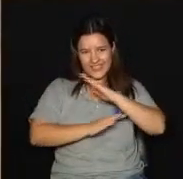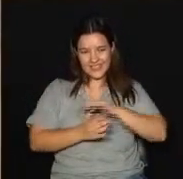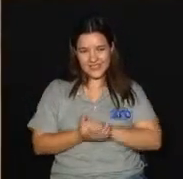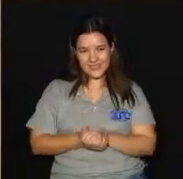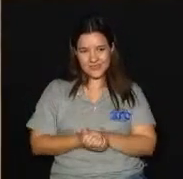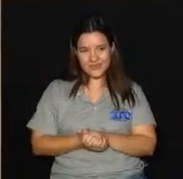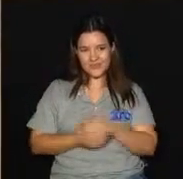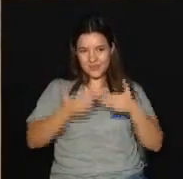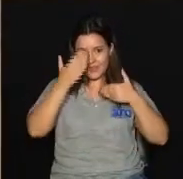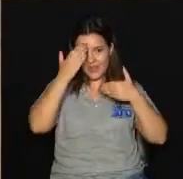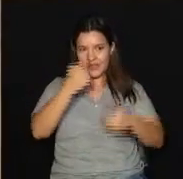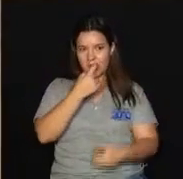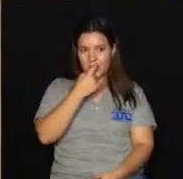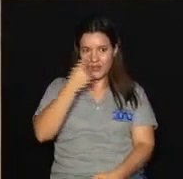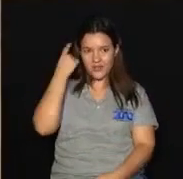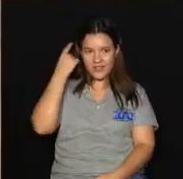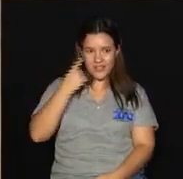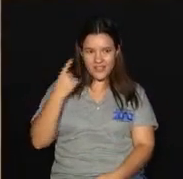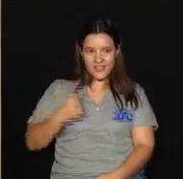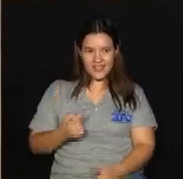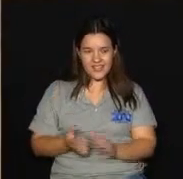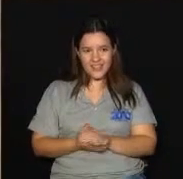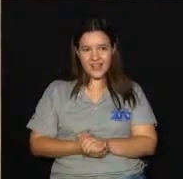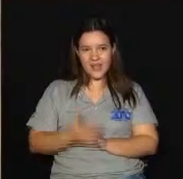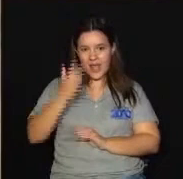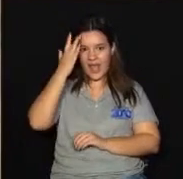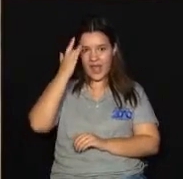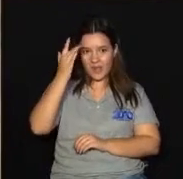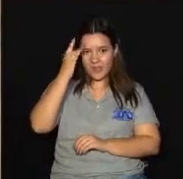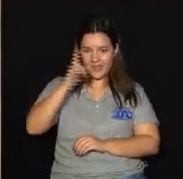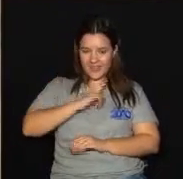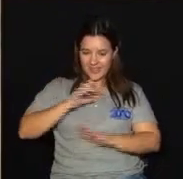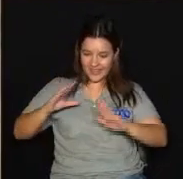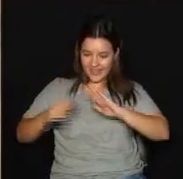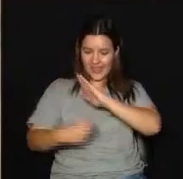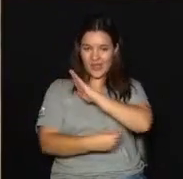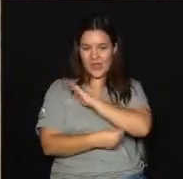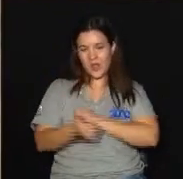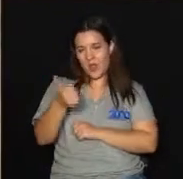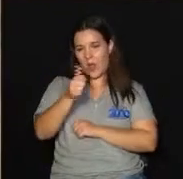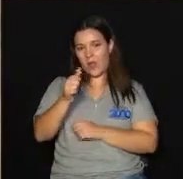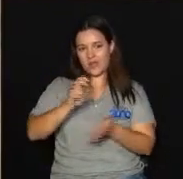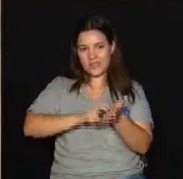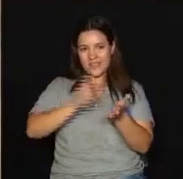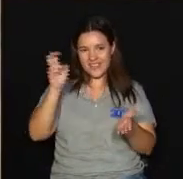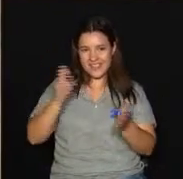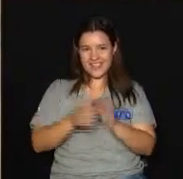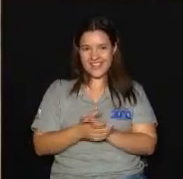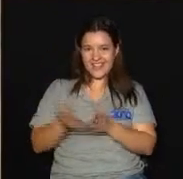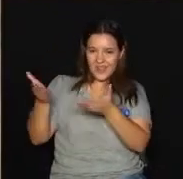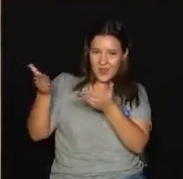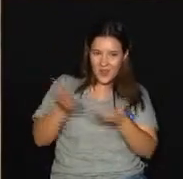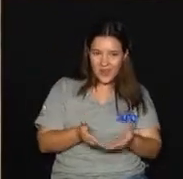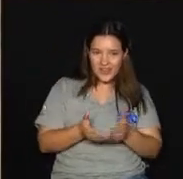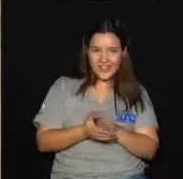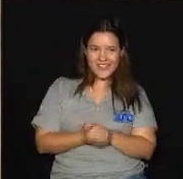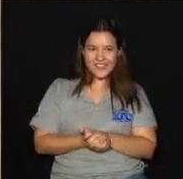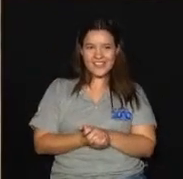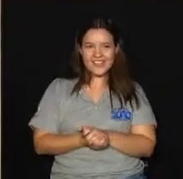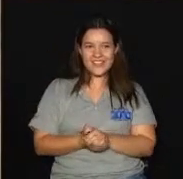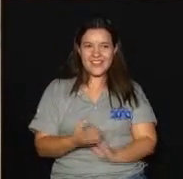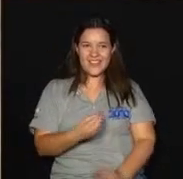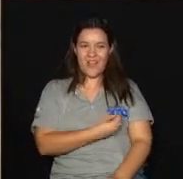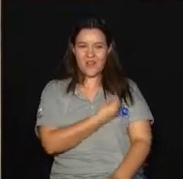Tá certo, Mina Abreu. Só relembre o Dário Saad, amanhã, Câmara Total, hein? 11 horas da manhã, já faz esse convite aí, ainda mais